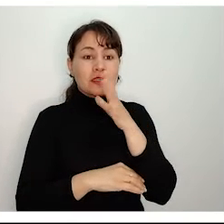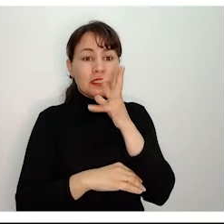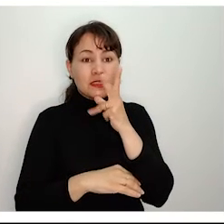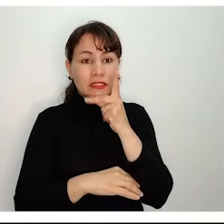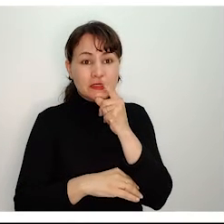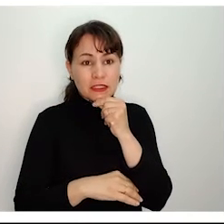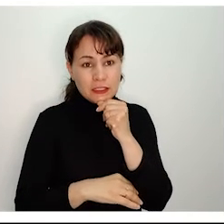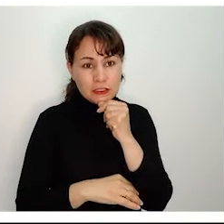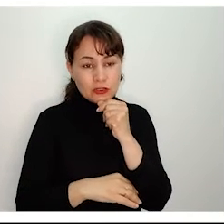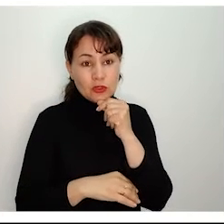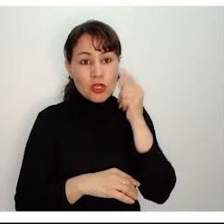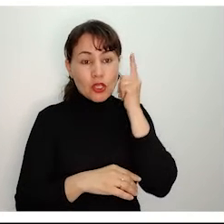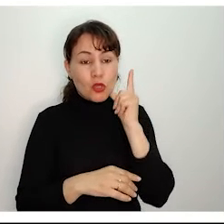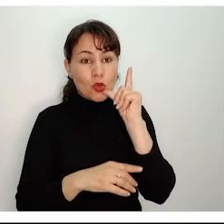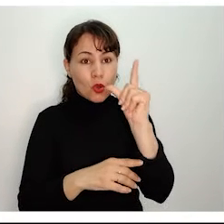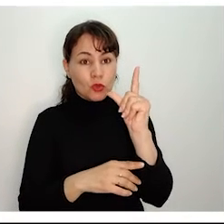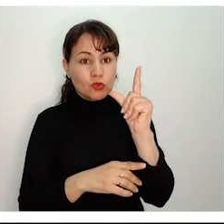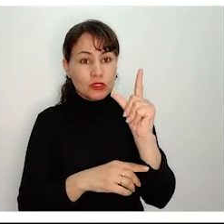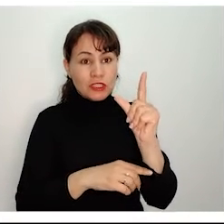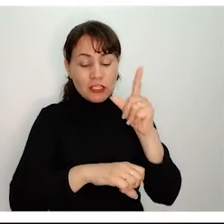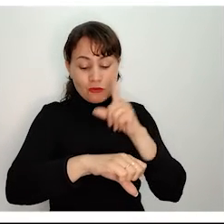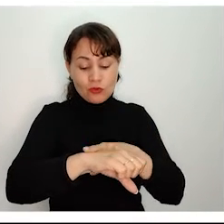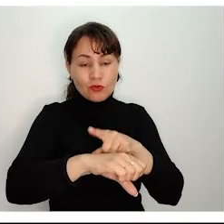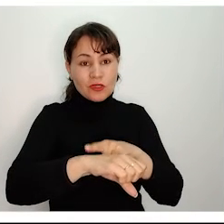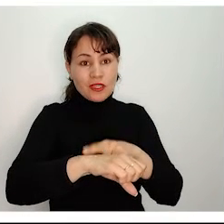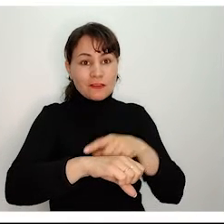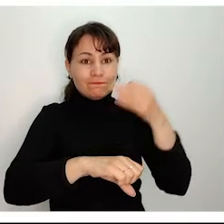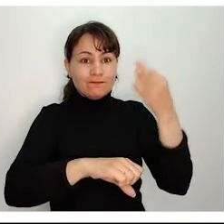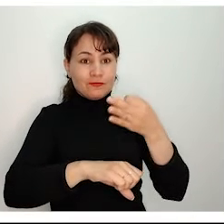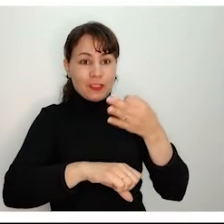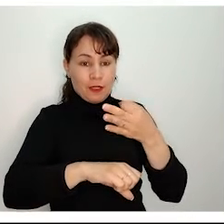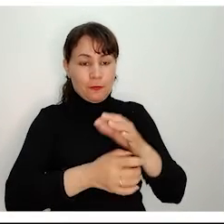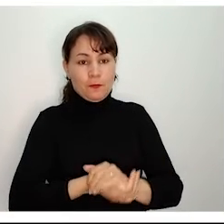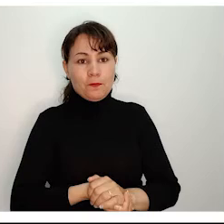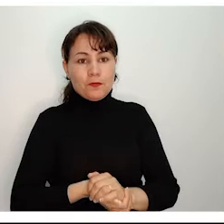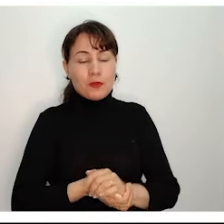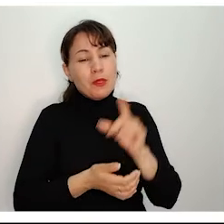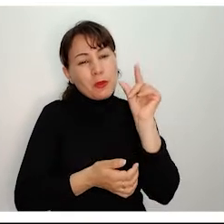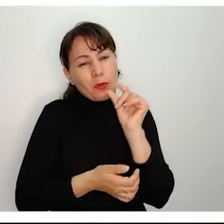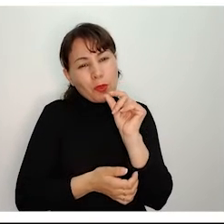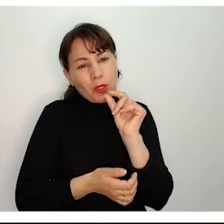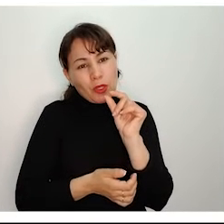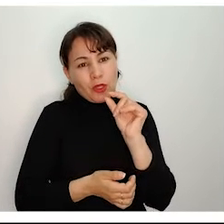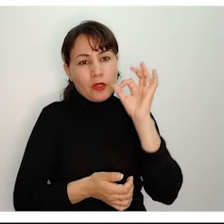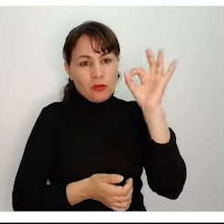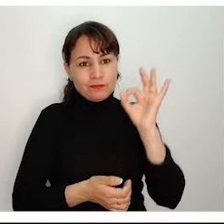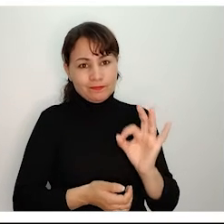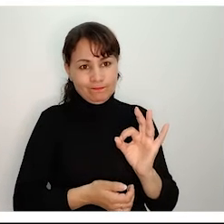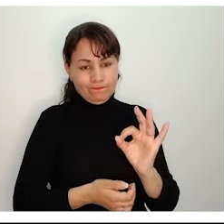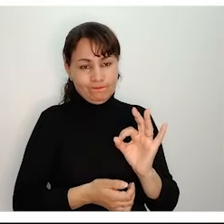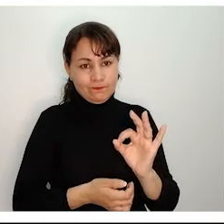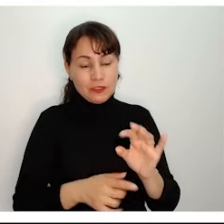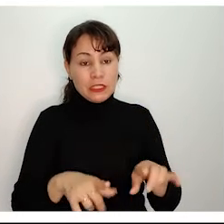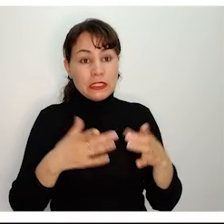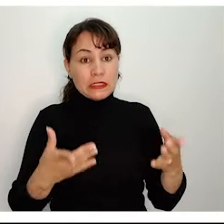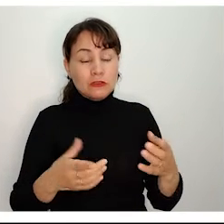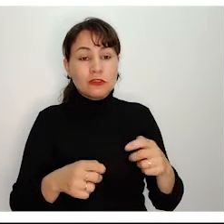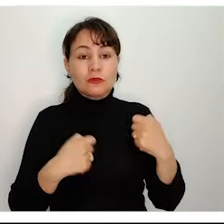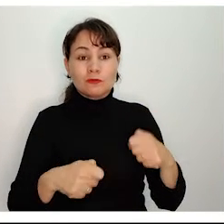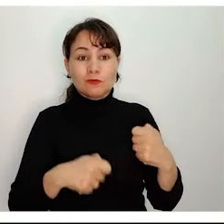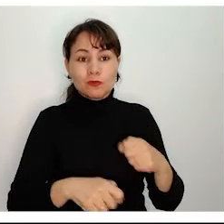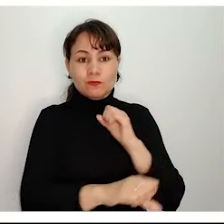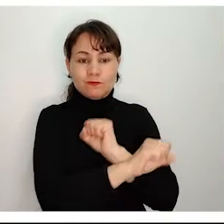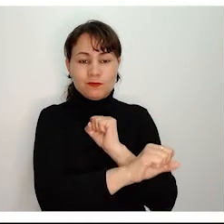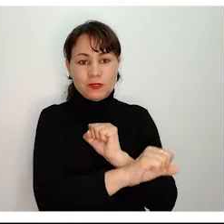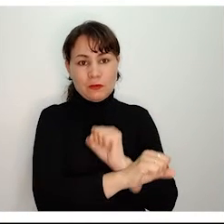atraso e avançar, alcançando tudo o que é esperado para a idade. Porém, é um pequeno percentual, então nós não